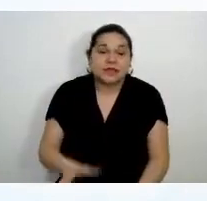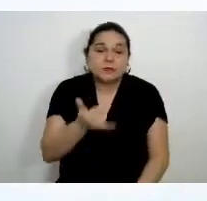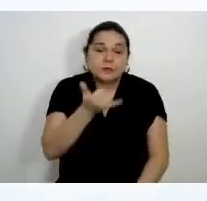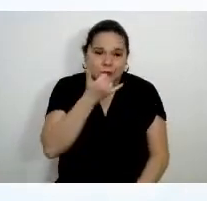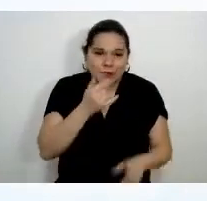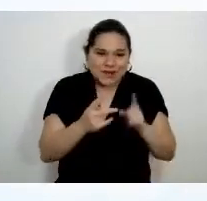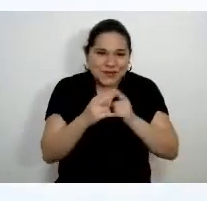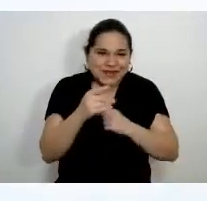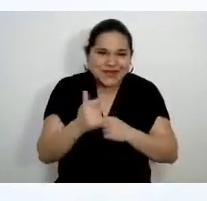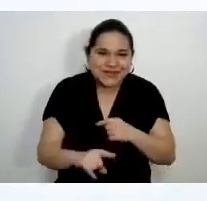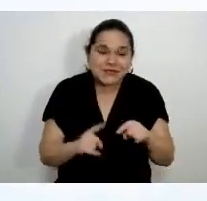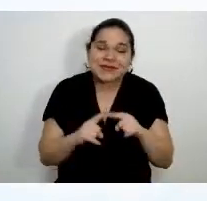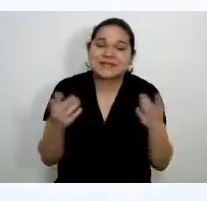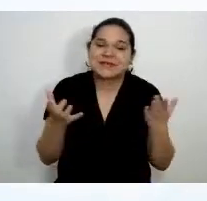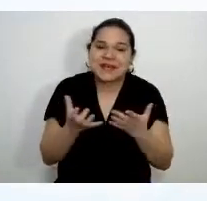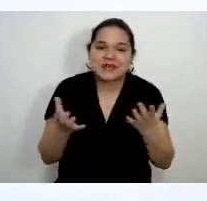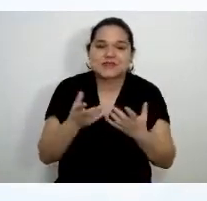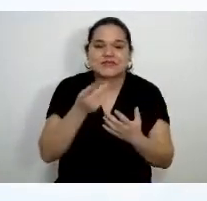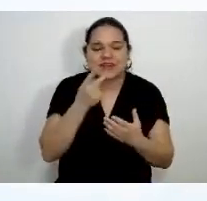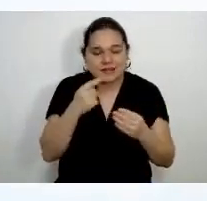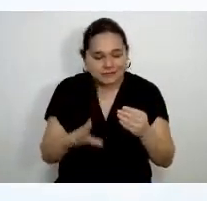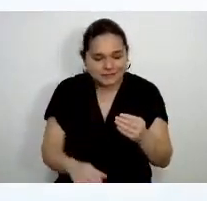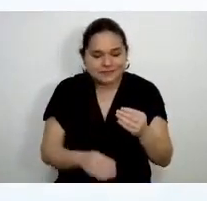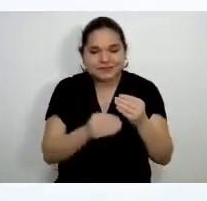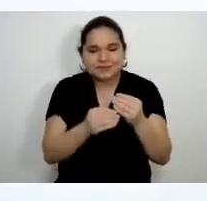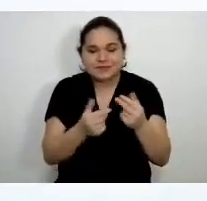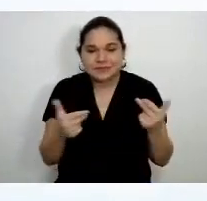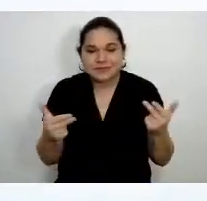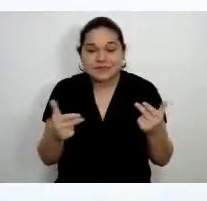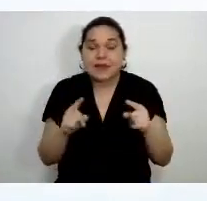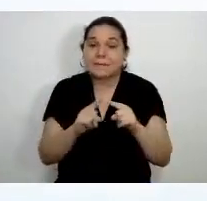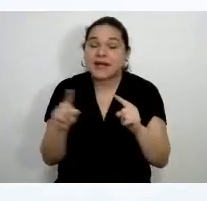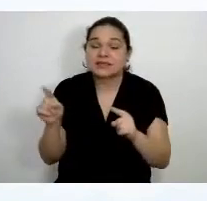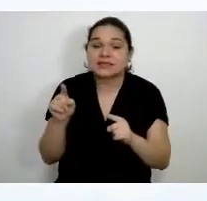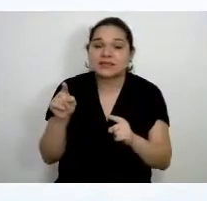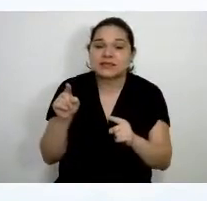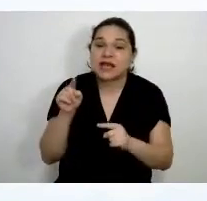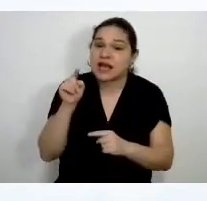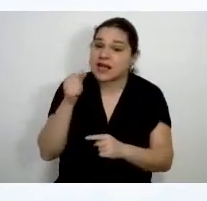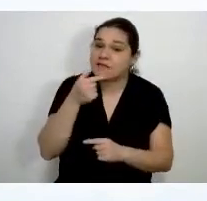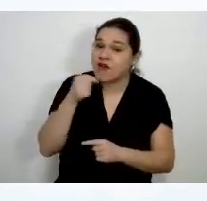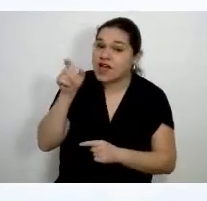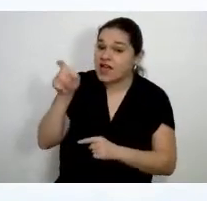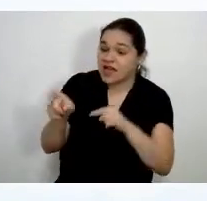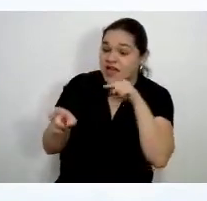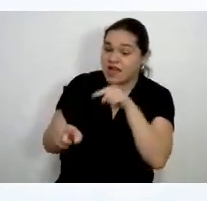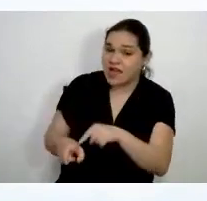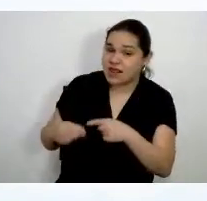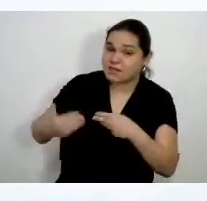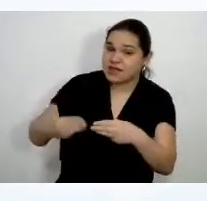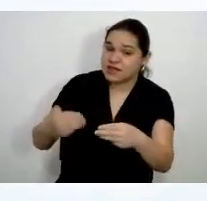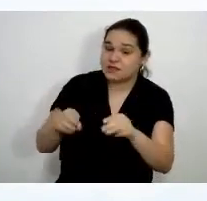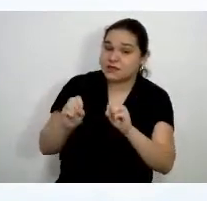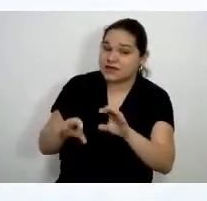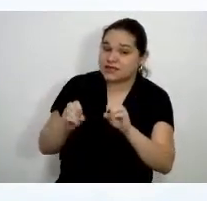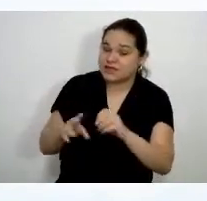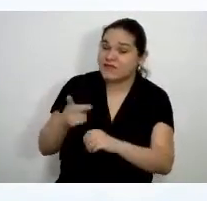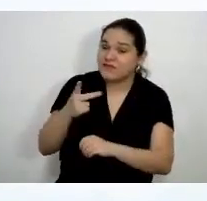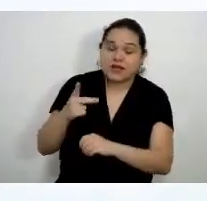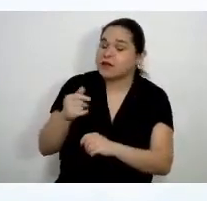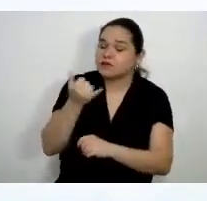tem acompanhado que ele é um especialista em logística, mas também foi ele quem deu todas as garantias